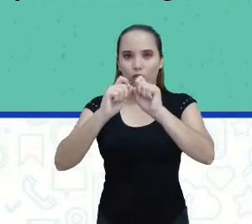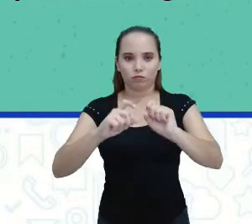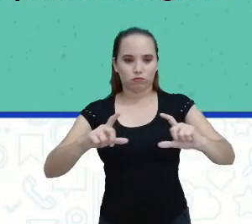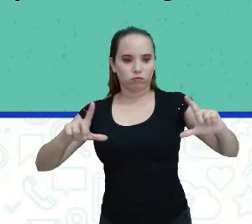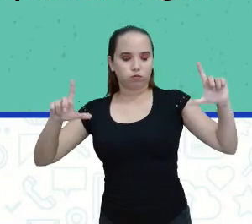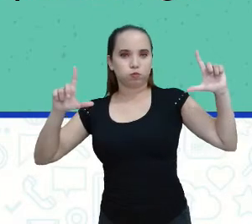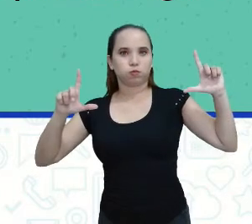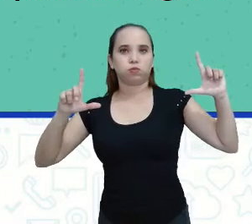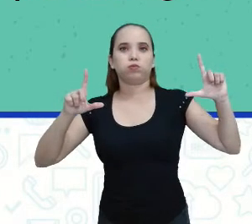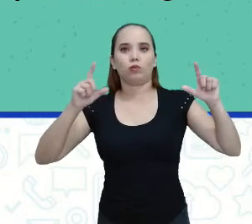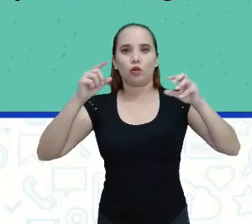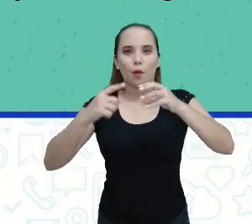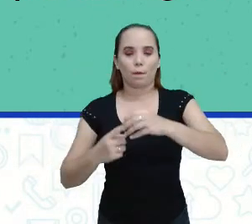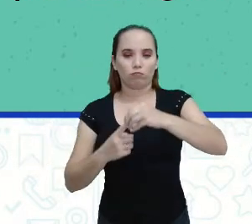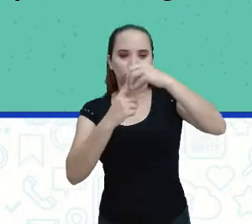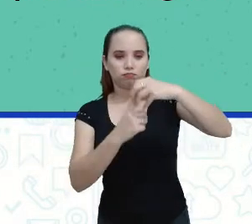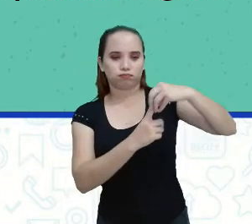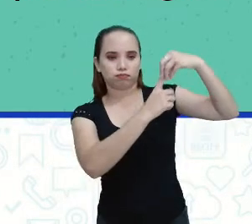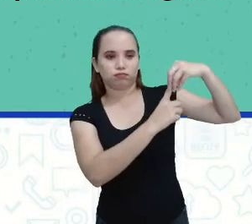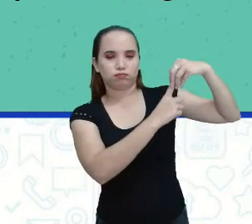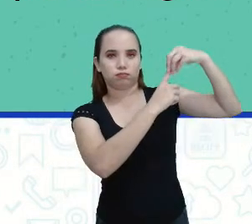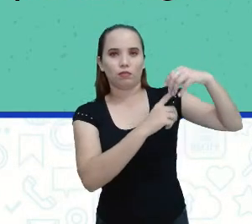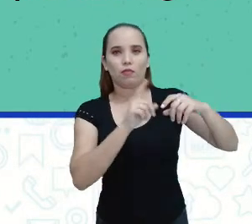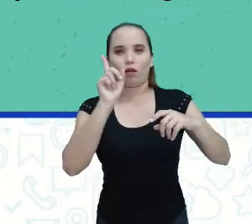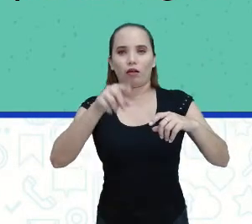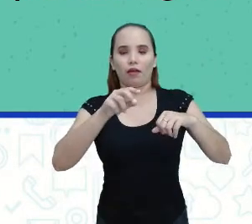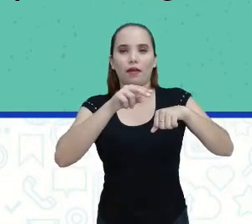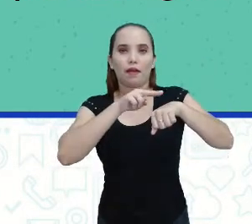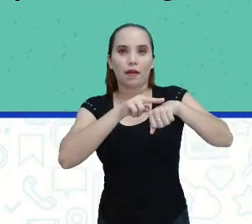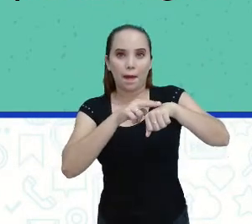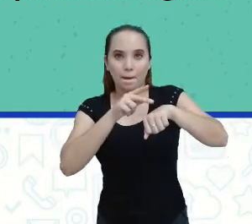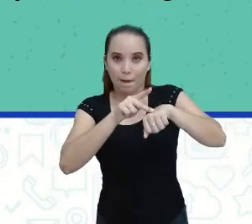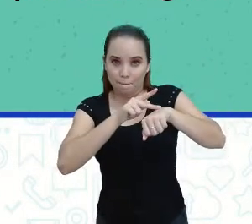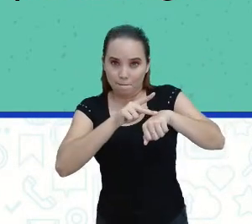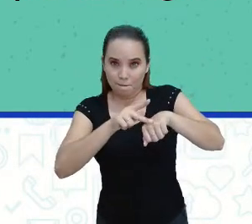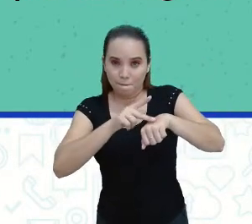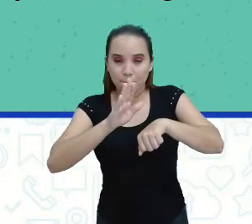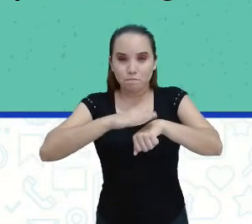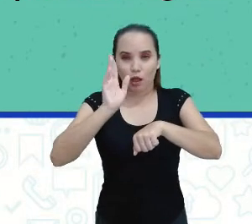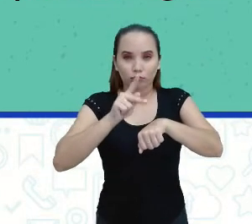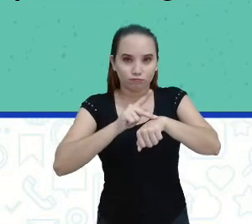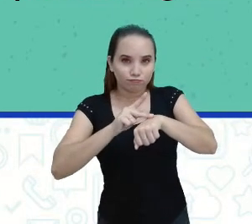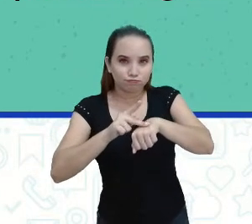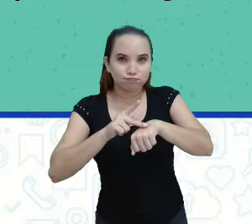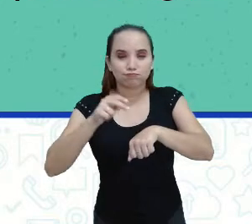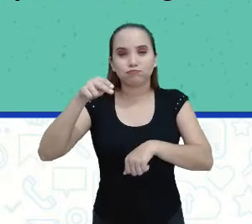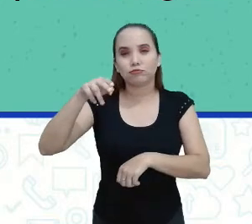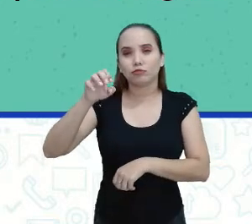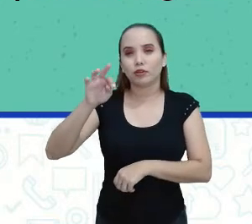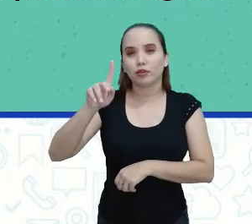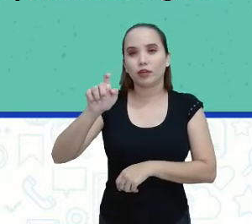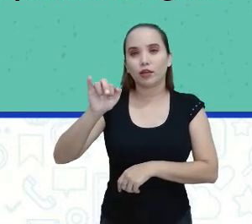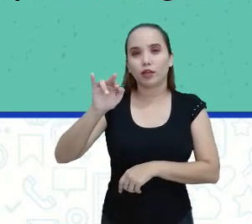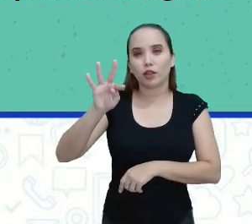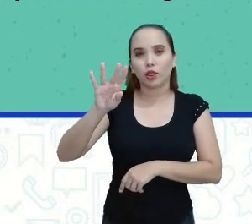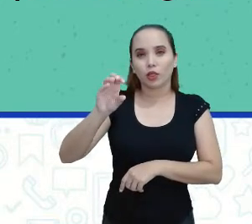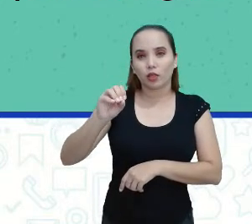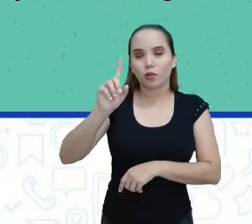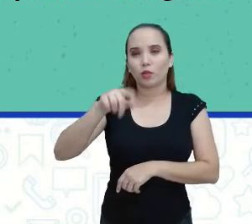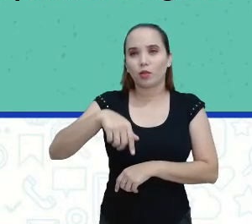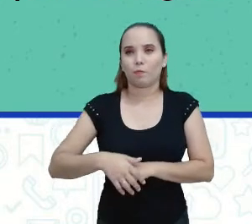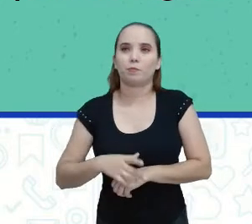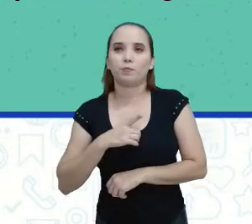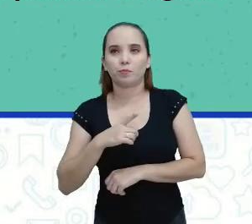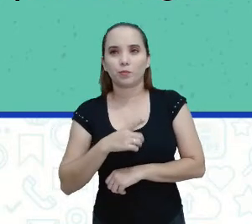destaquei em negrito as locuções adjetivas e os adjetivos. Então, a gente tem a virgem